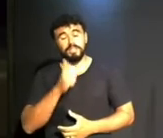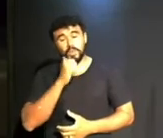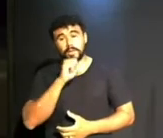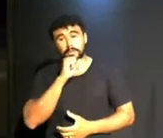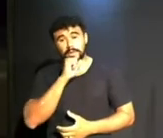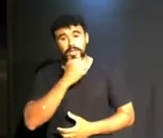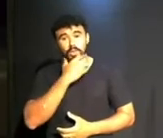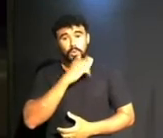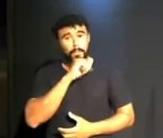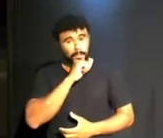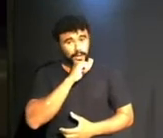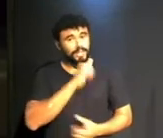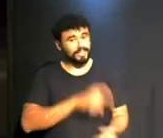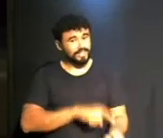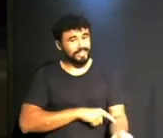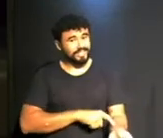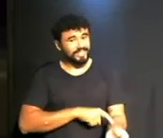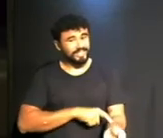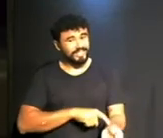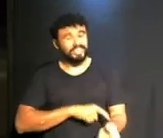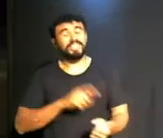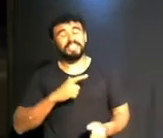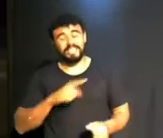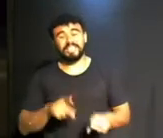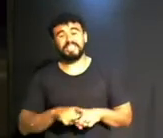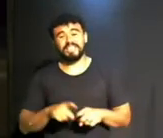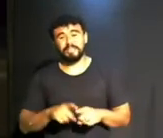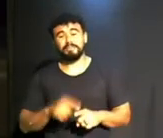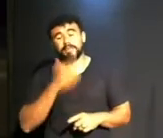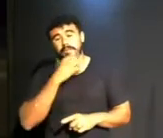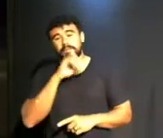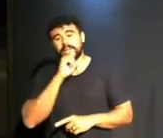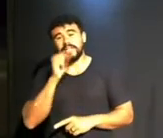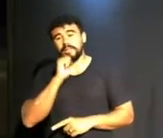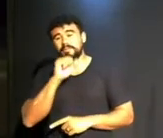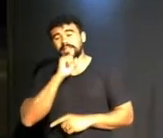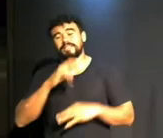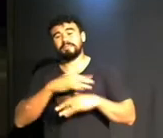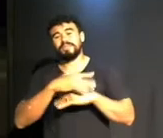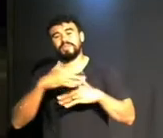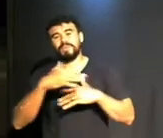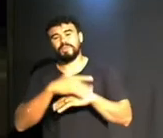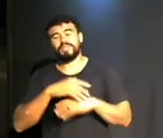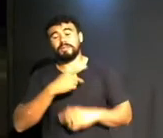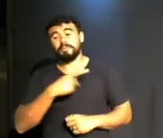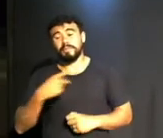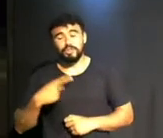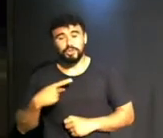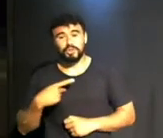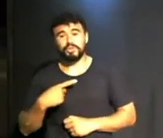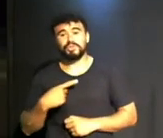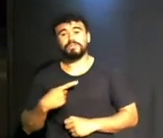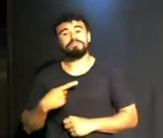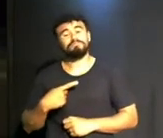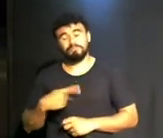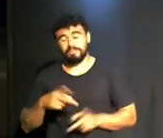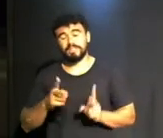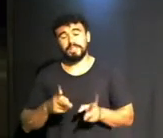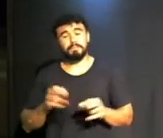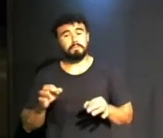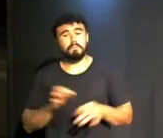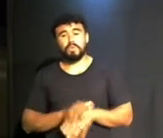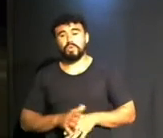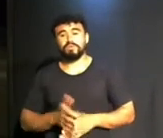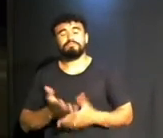tem um pai biológico Mas você também tem mães e pais espirituais são pastores que estão prontos para